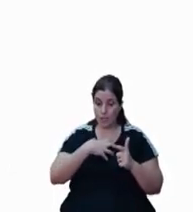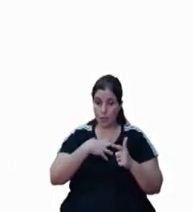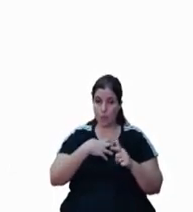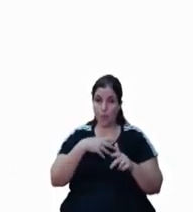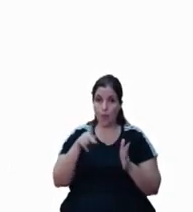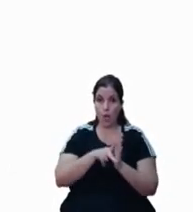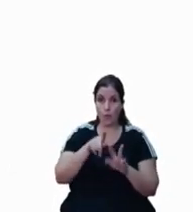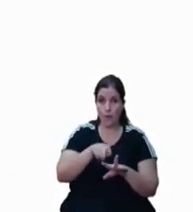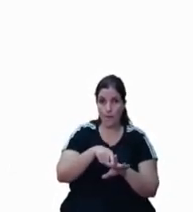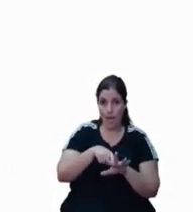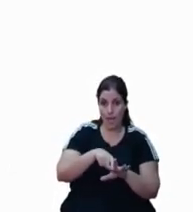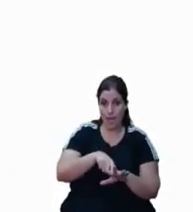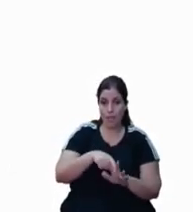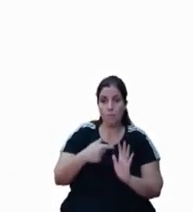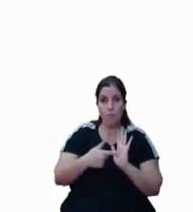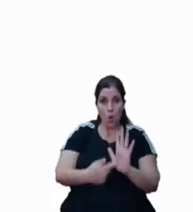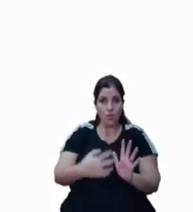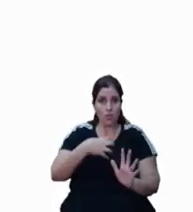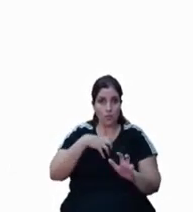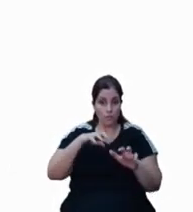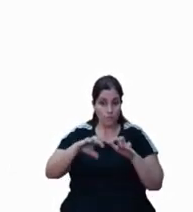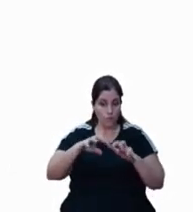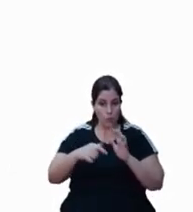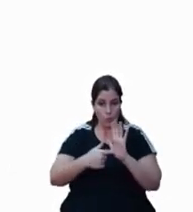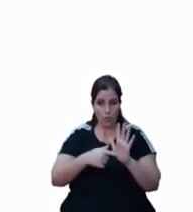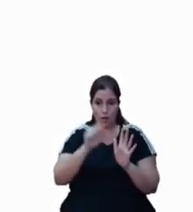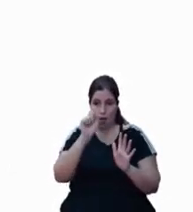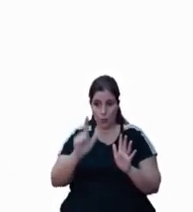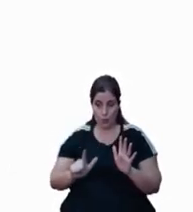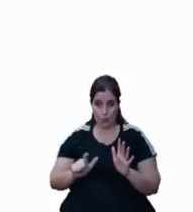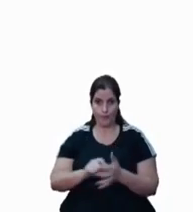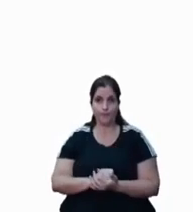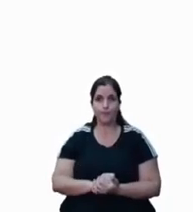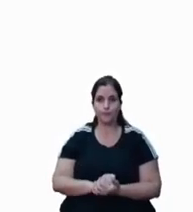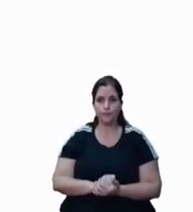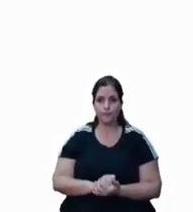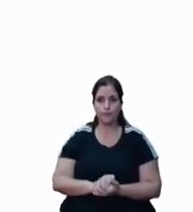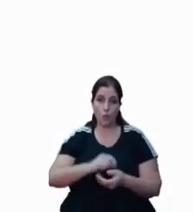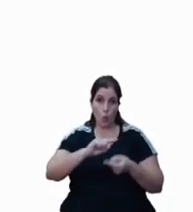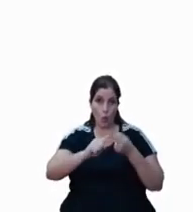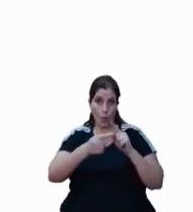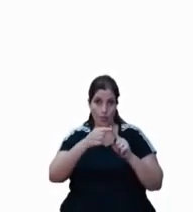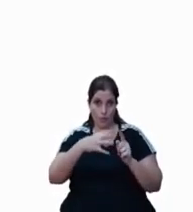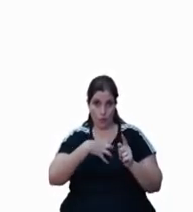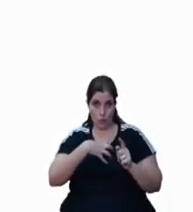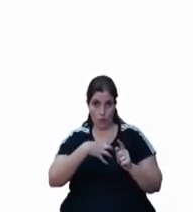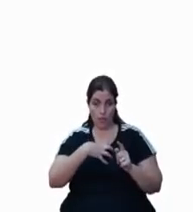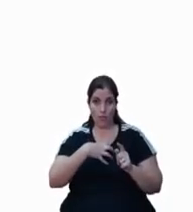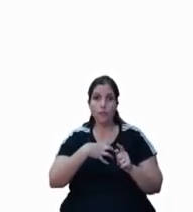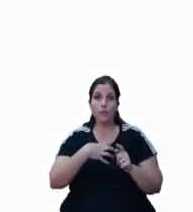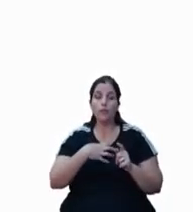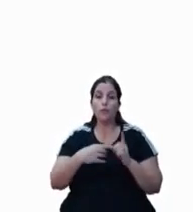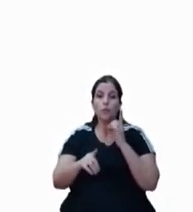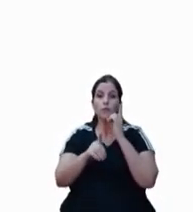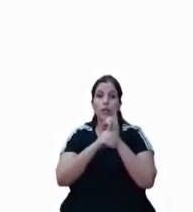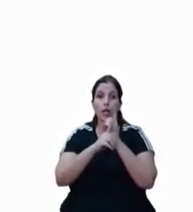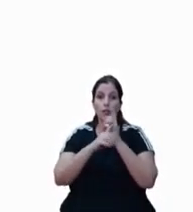que transmitem a sensação de vibração aqui mostradas em azul. Essa combinação de sintomas e achados neurológicos